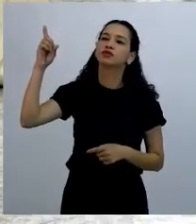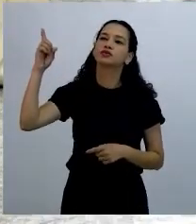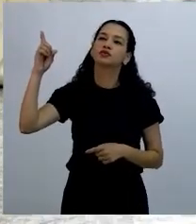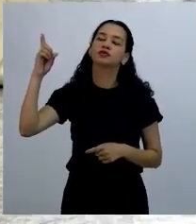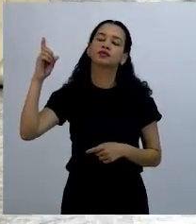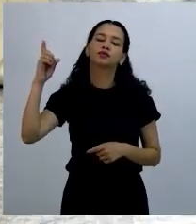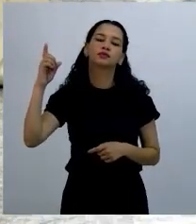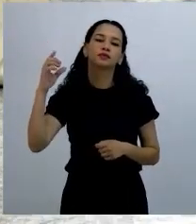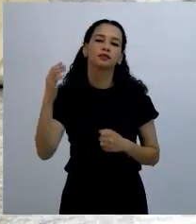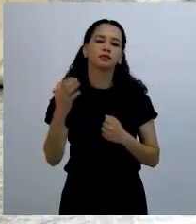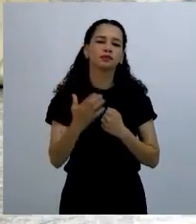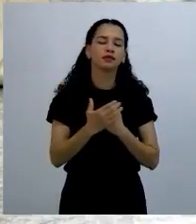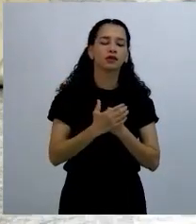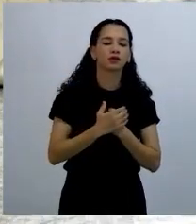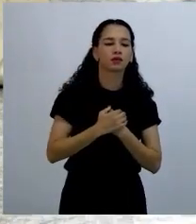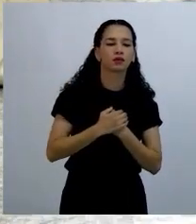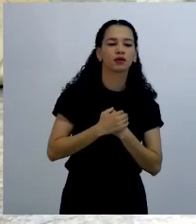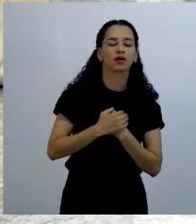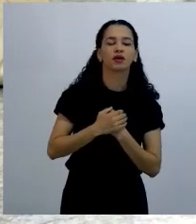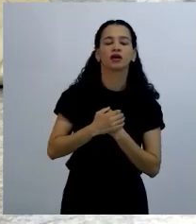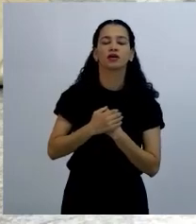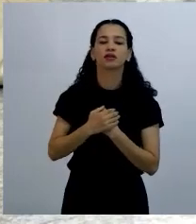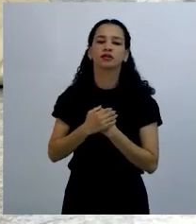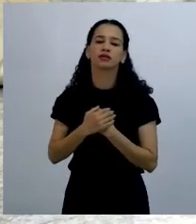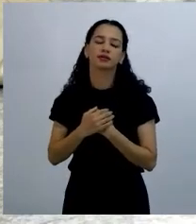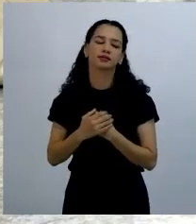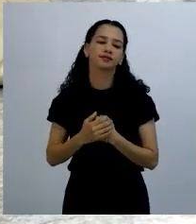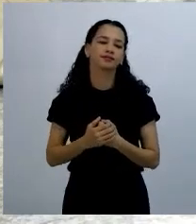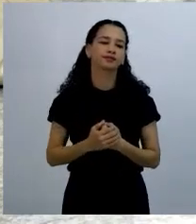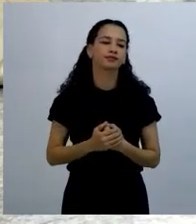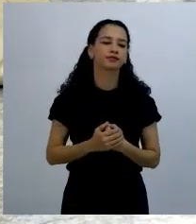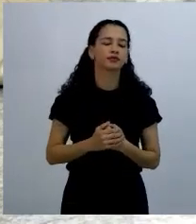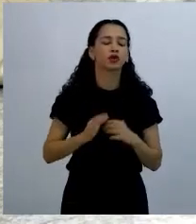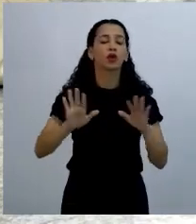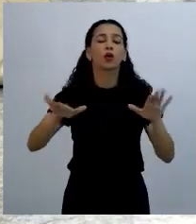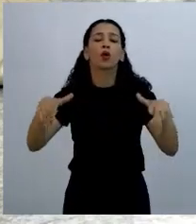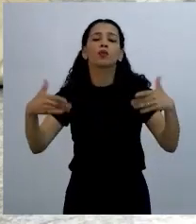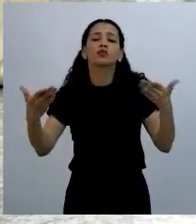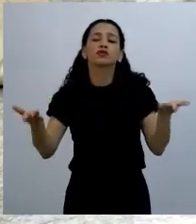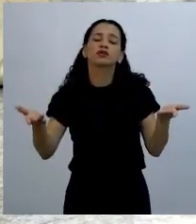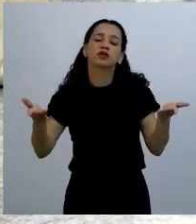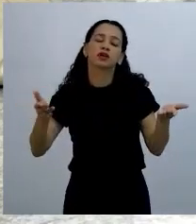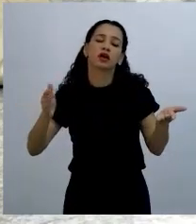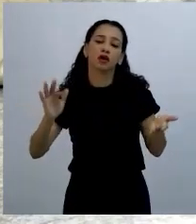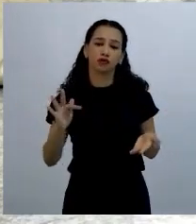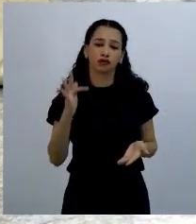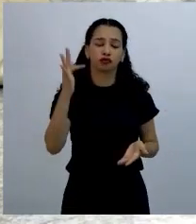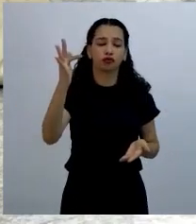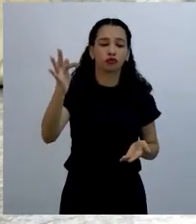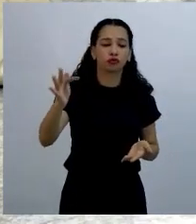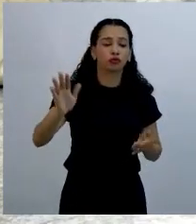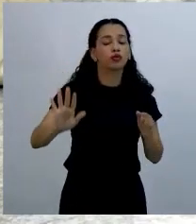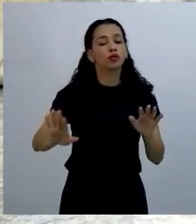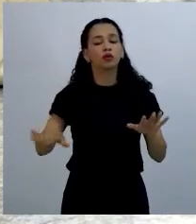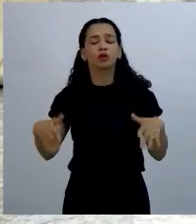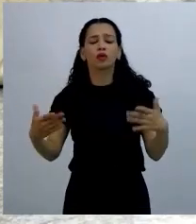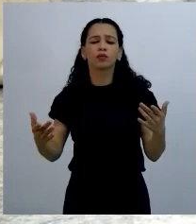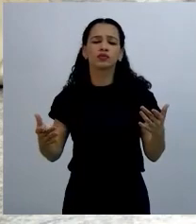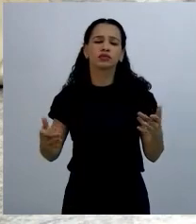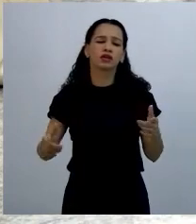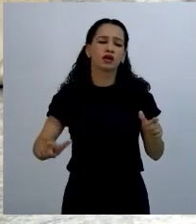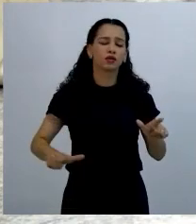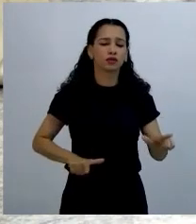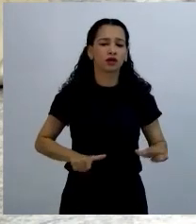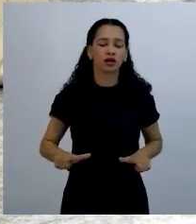será o ambiente de trabalho Deus já está lá preparando todas as coisas para a vida dos seus filhos